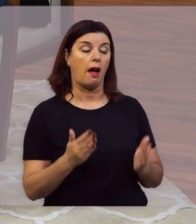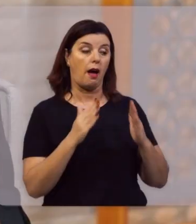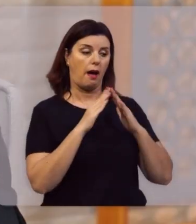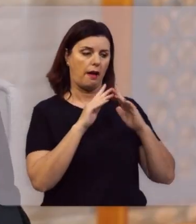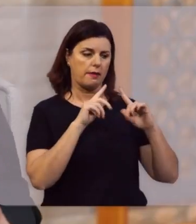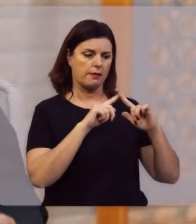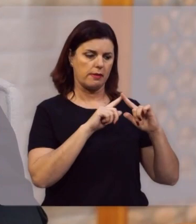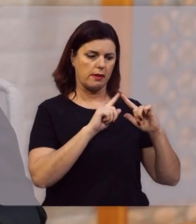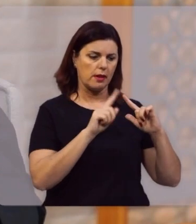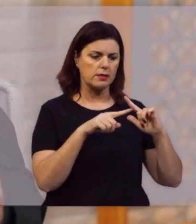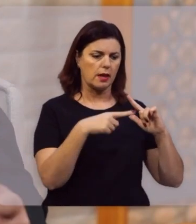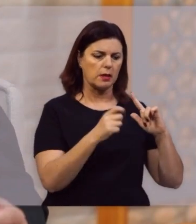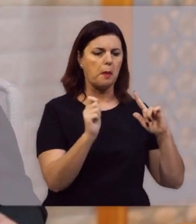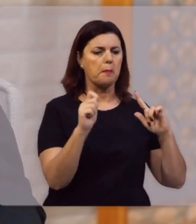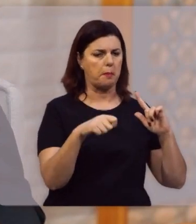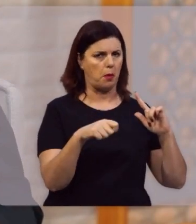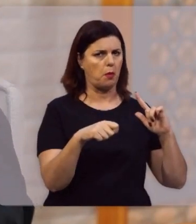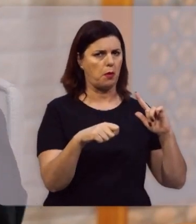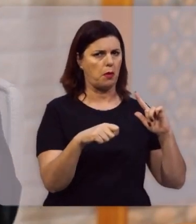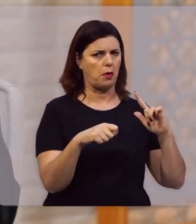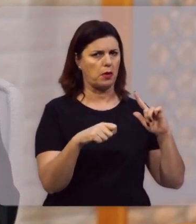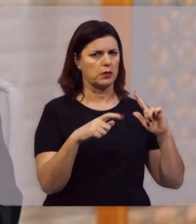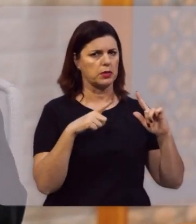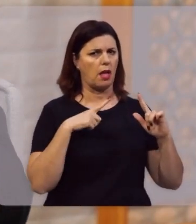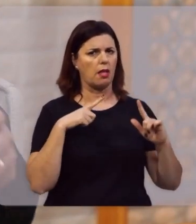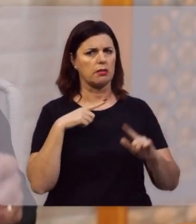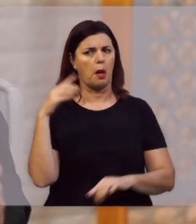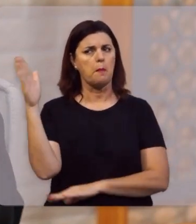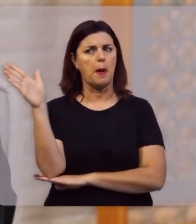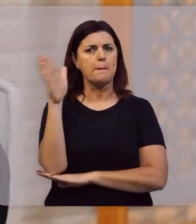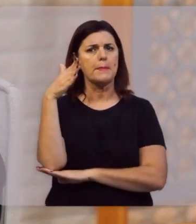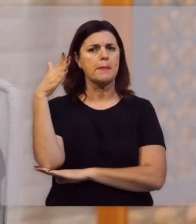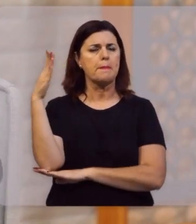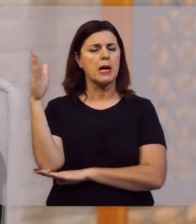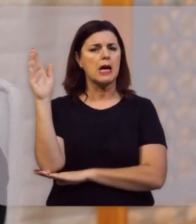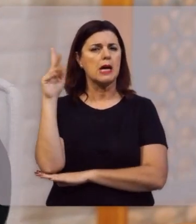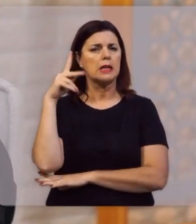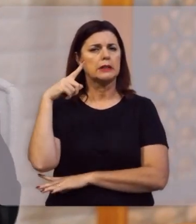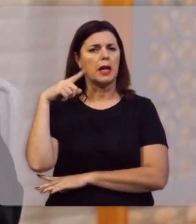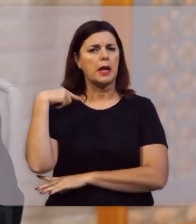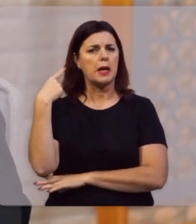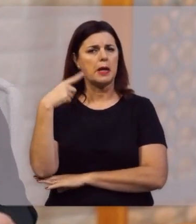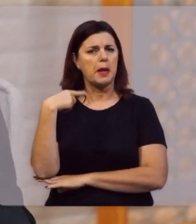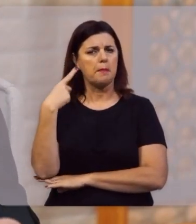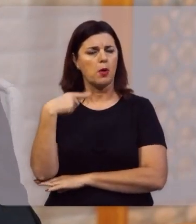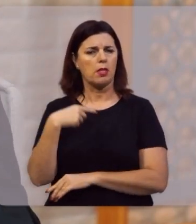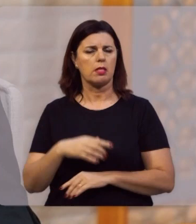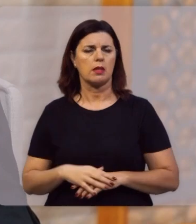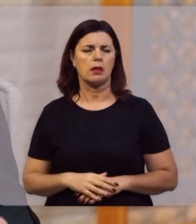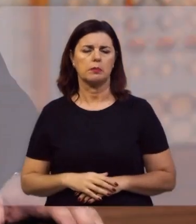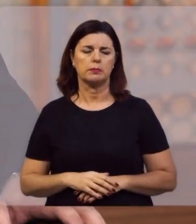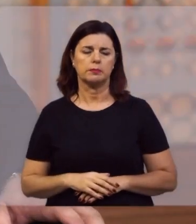então ela pode ter digamos assim uma bandeira político partidária específica